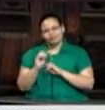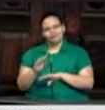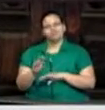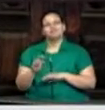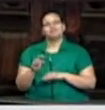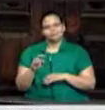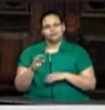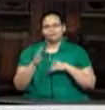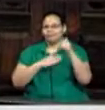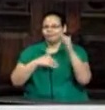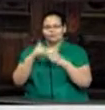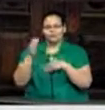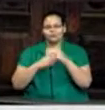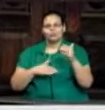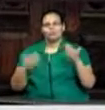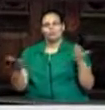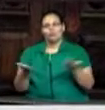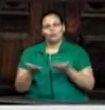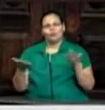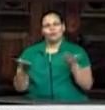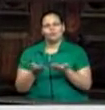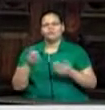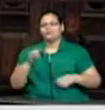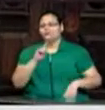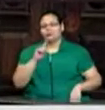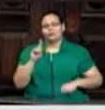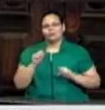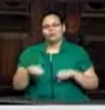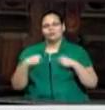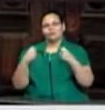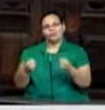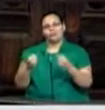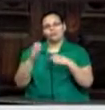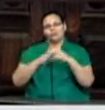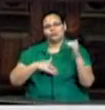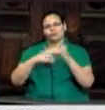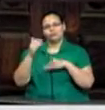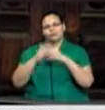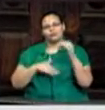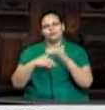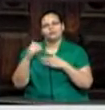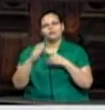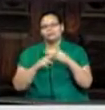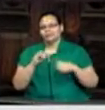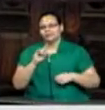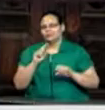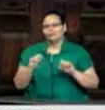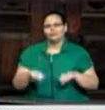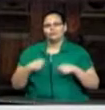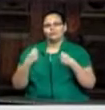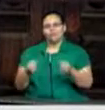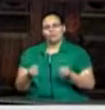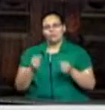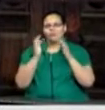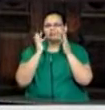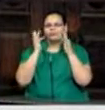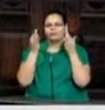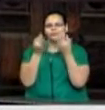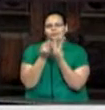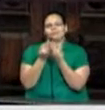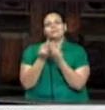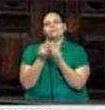profissional. Hoje, se não é o esforço dos profissionais, se não é o esforço das